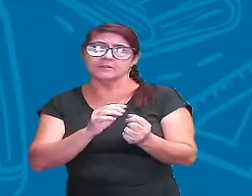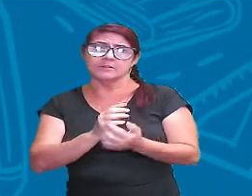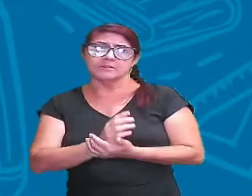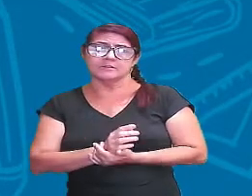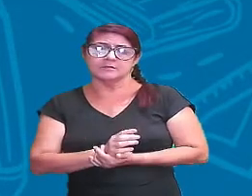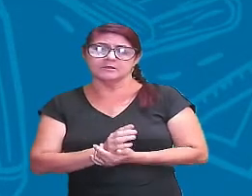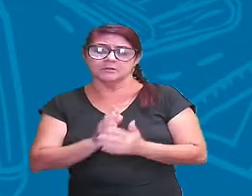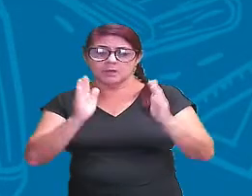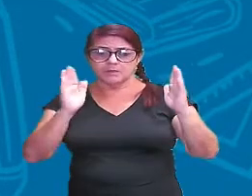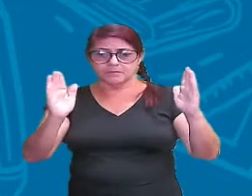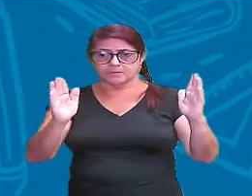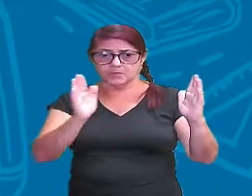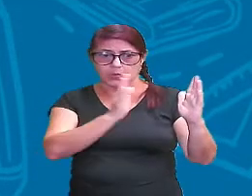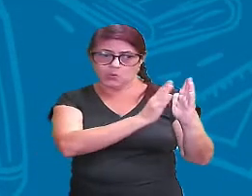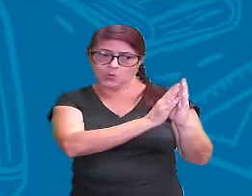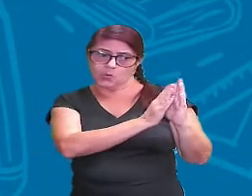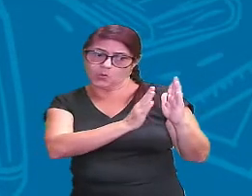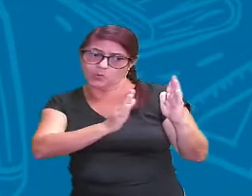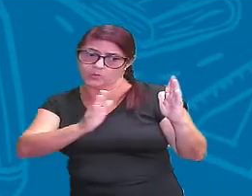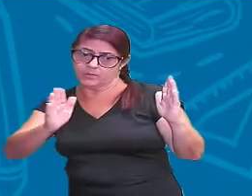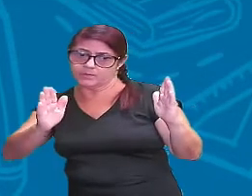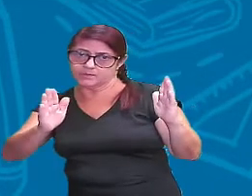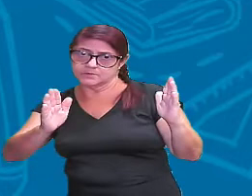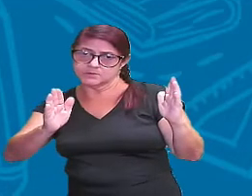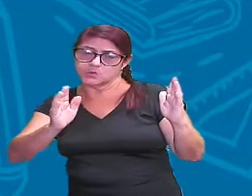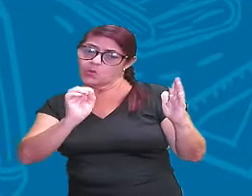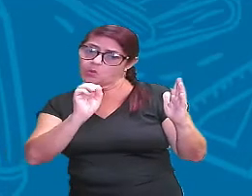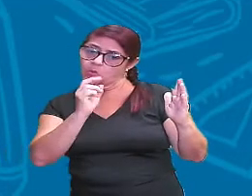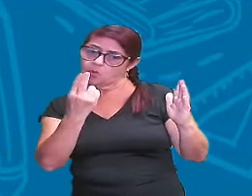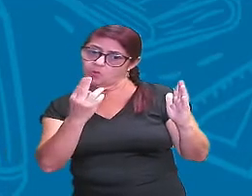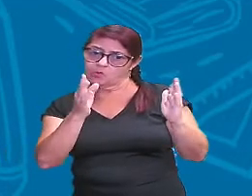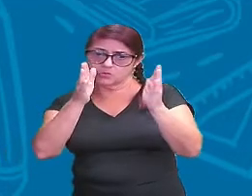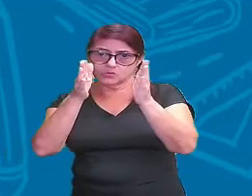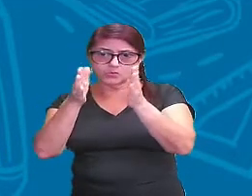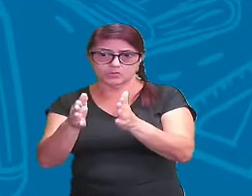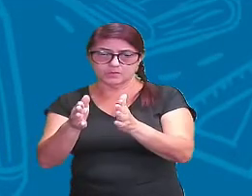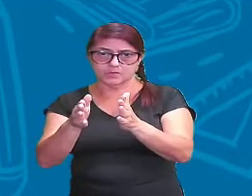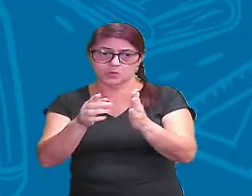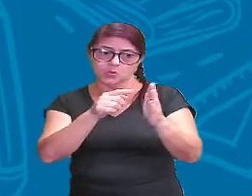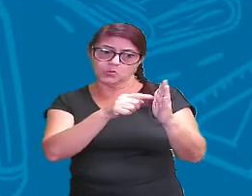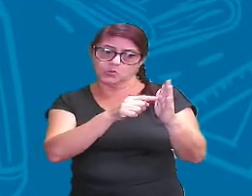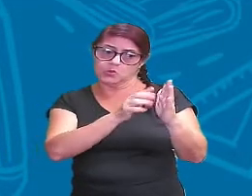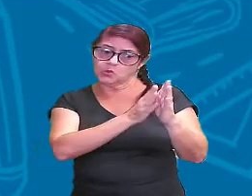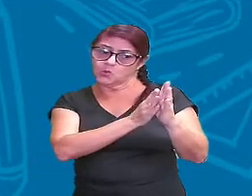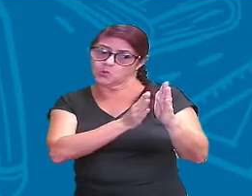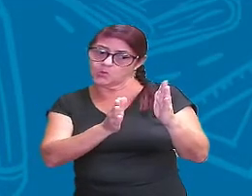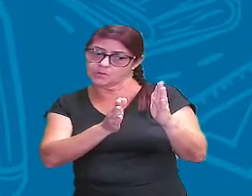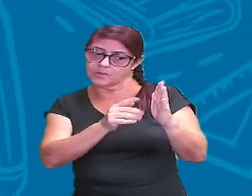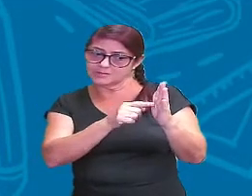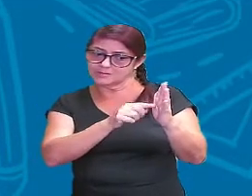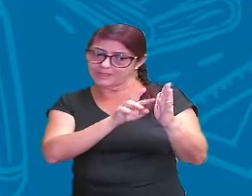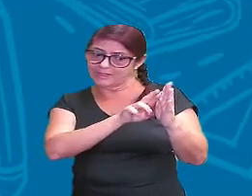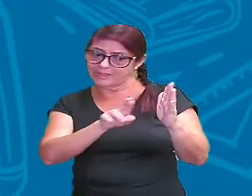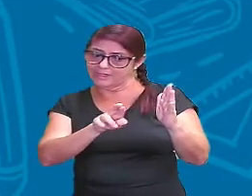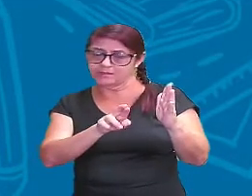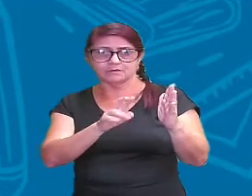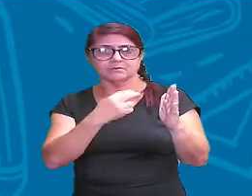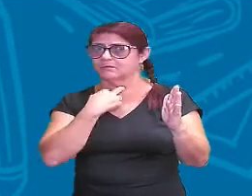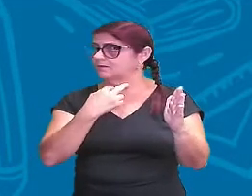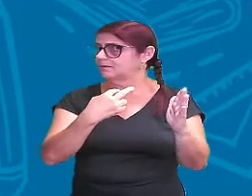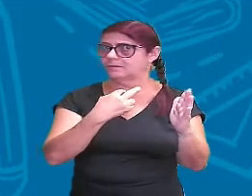porém nunca no início. No início é apenas uma letrinha R e o som é